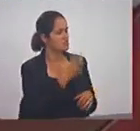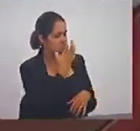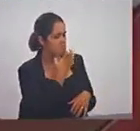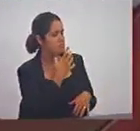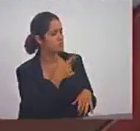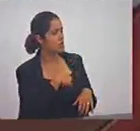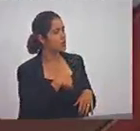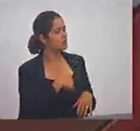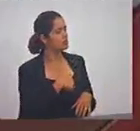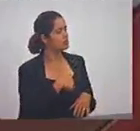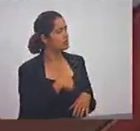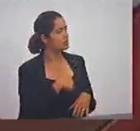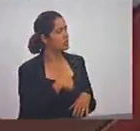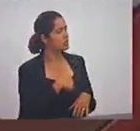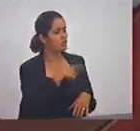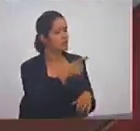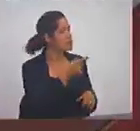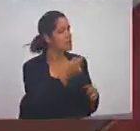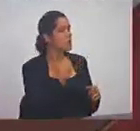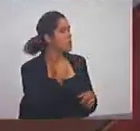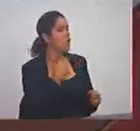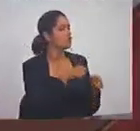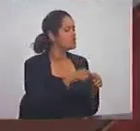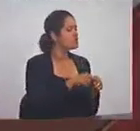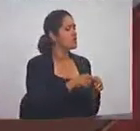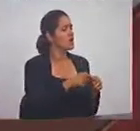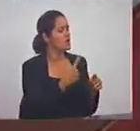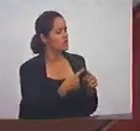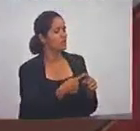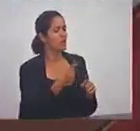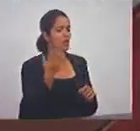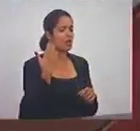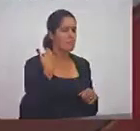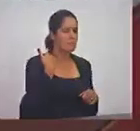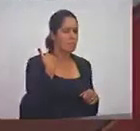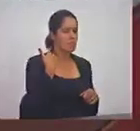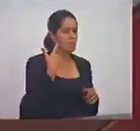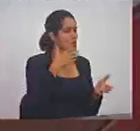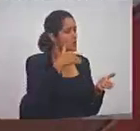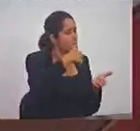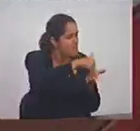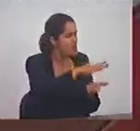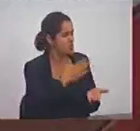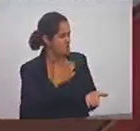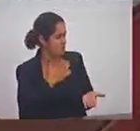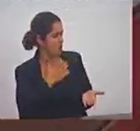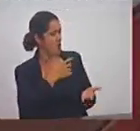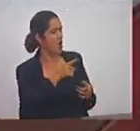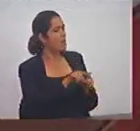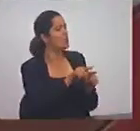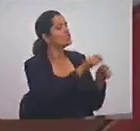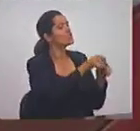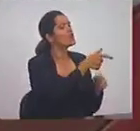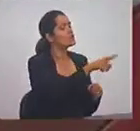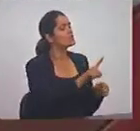presidente. Presidente, você não vai fazer isso, porque não pode, porque o seu prefeito me mandou embora no final de semana, e agora ele vai fazer, depois às vezes pode fazer isso com você também,